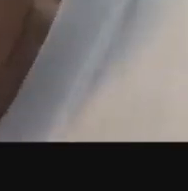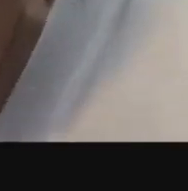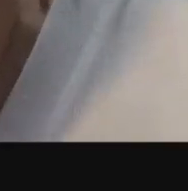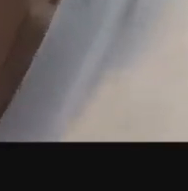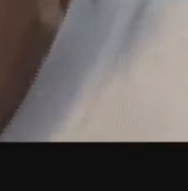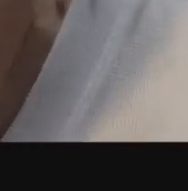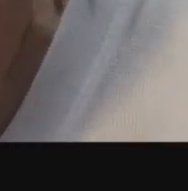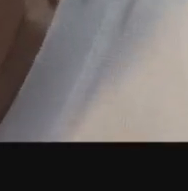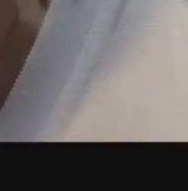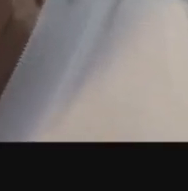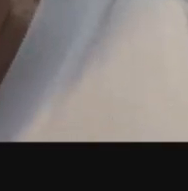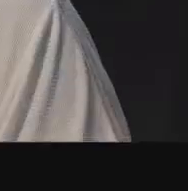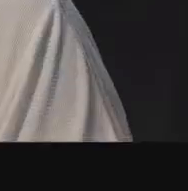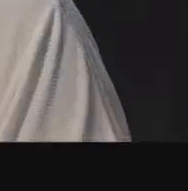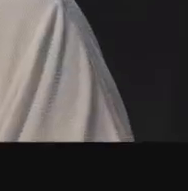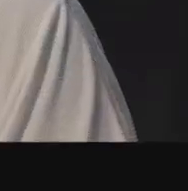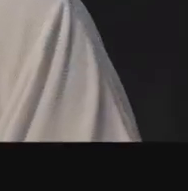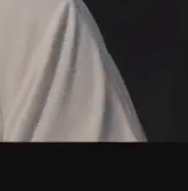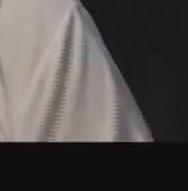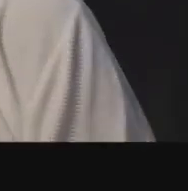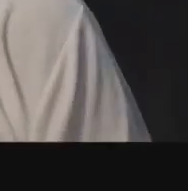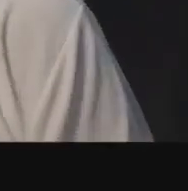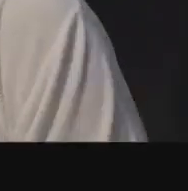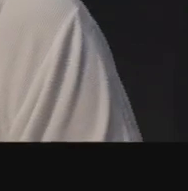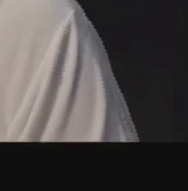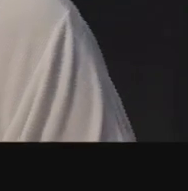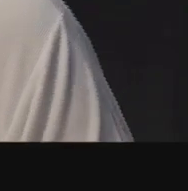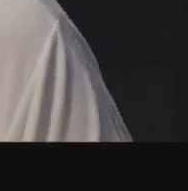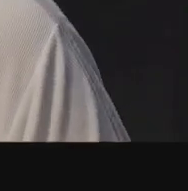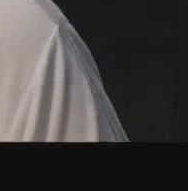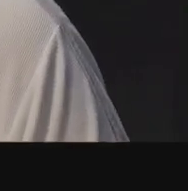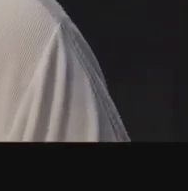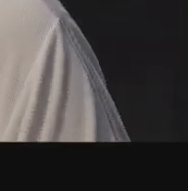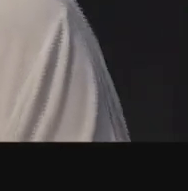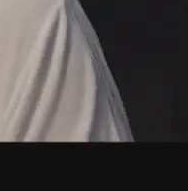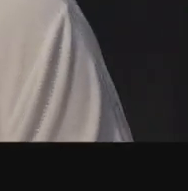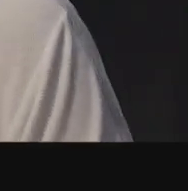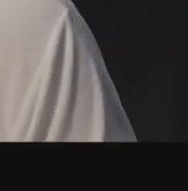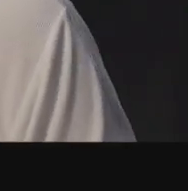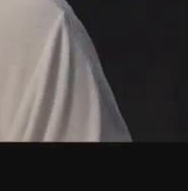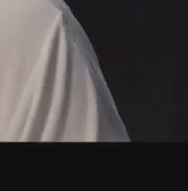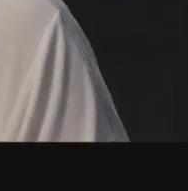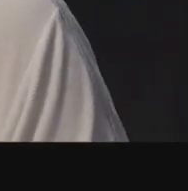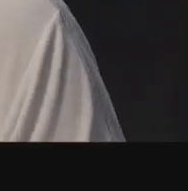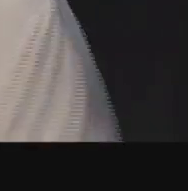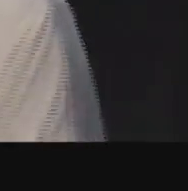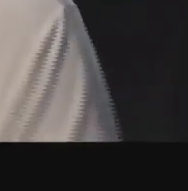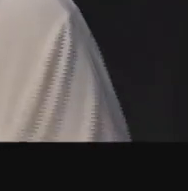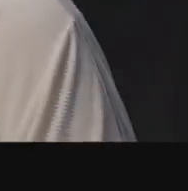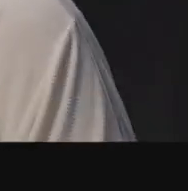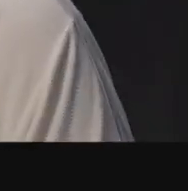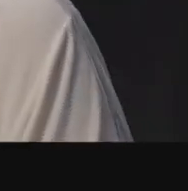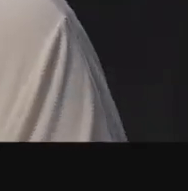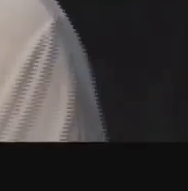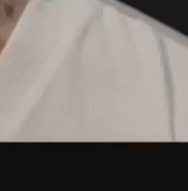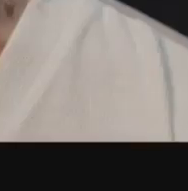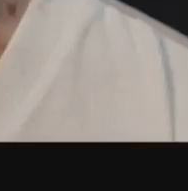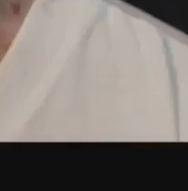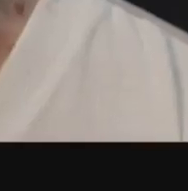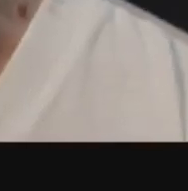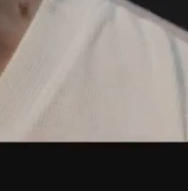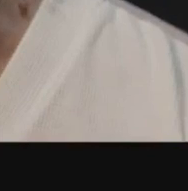meu conhecido, meu amigo. E isso me deu um choque gigante, assim. Um choque de realidade.